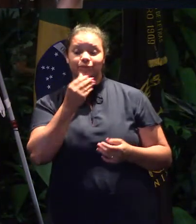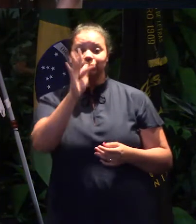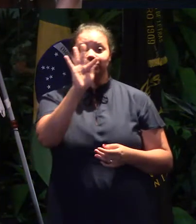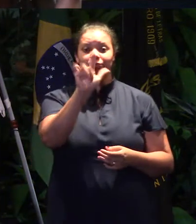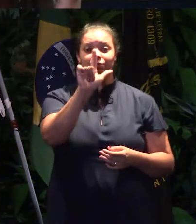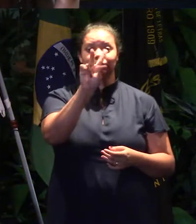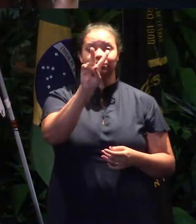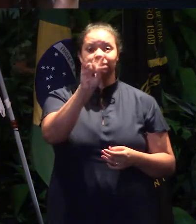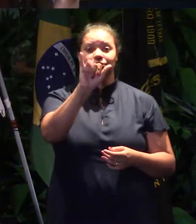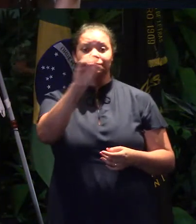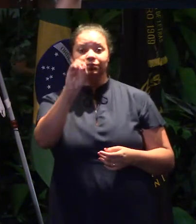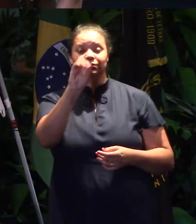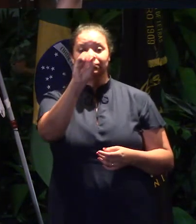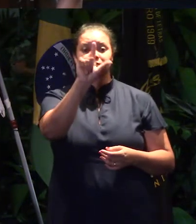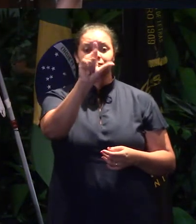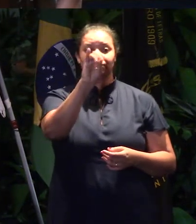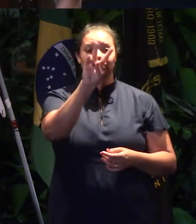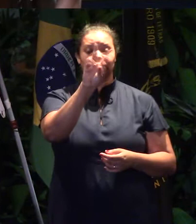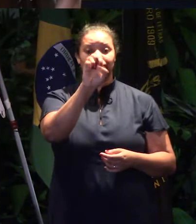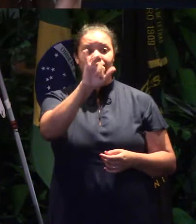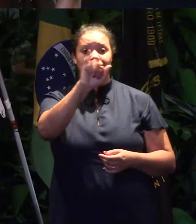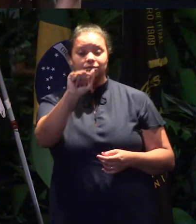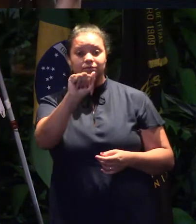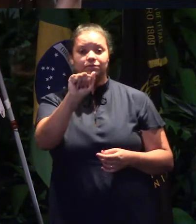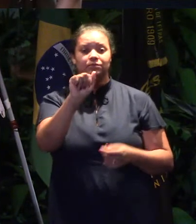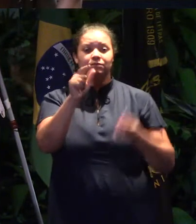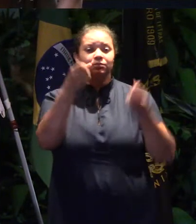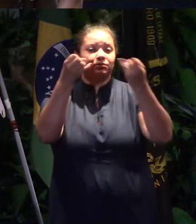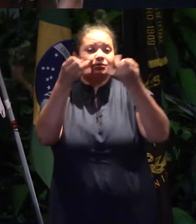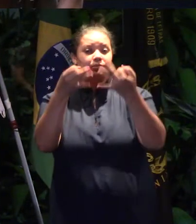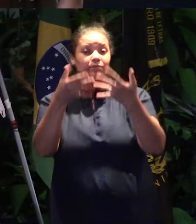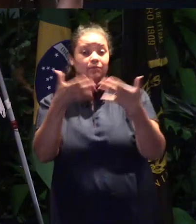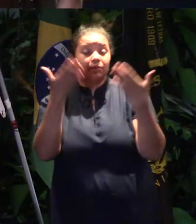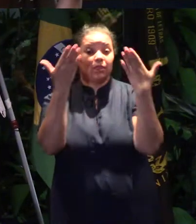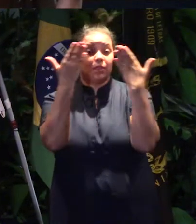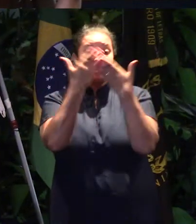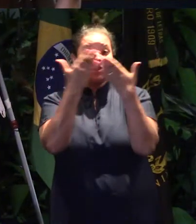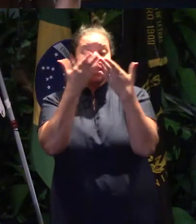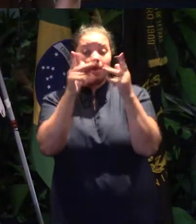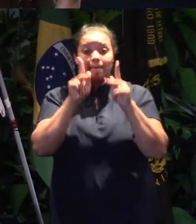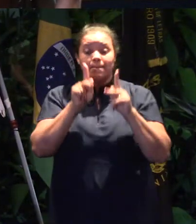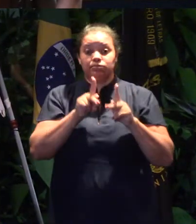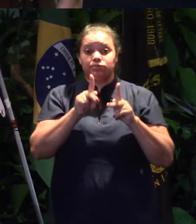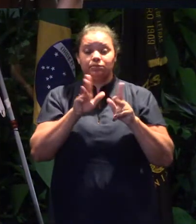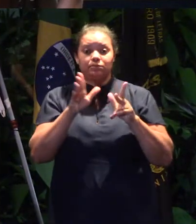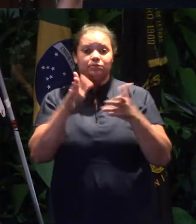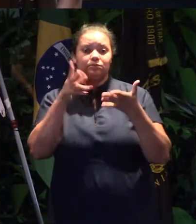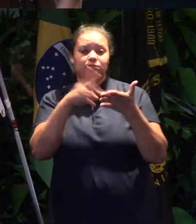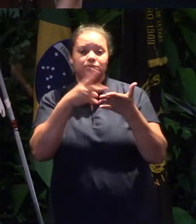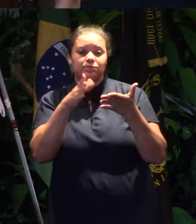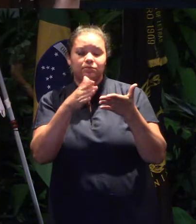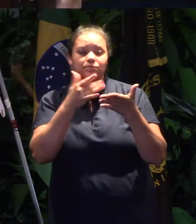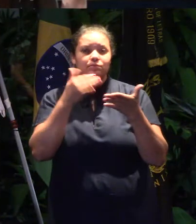vai falar sobre, vai fazer uma fala sobre os cegos e os livros, memória, tecnologia e